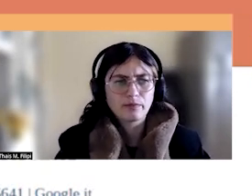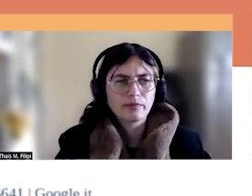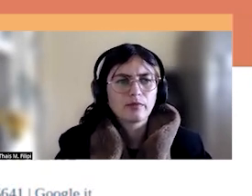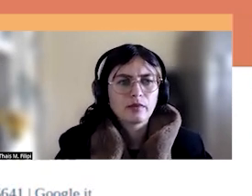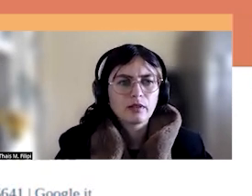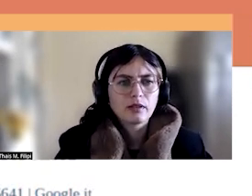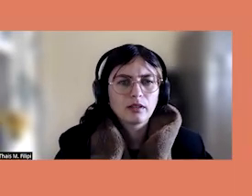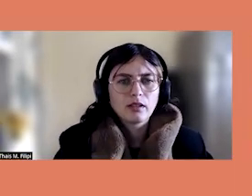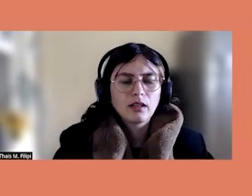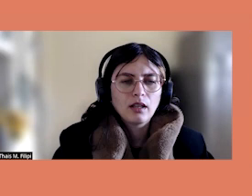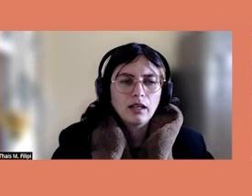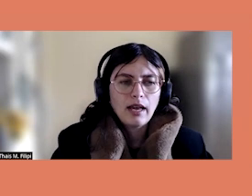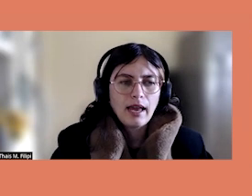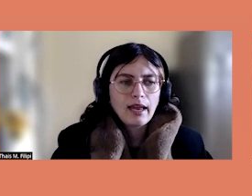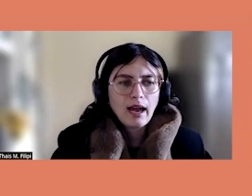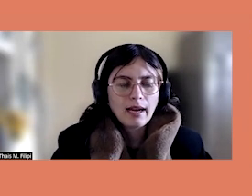diante.